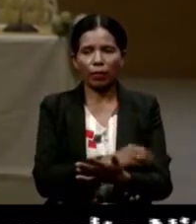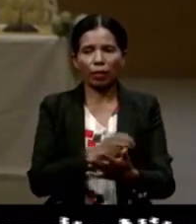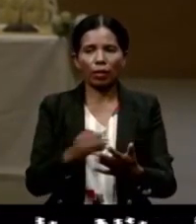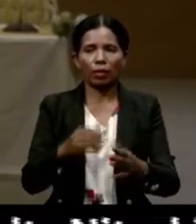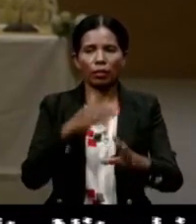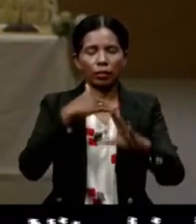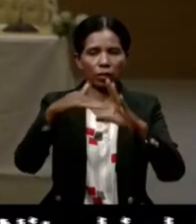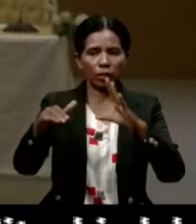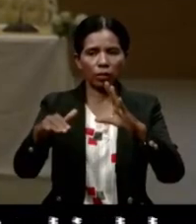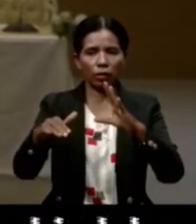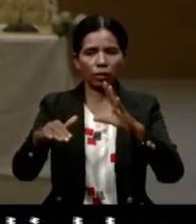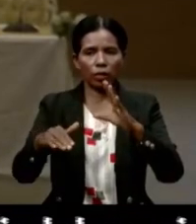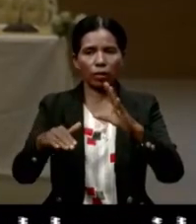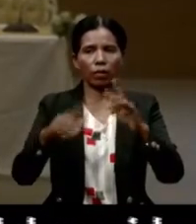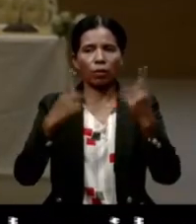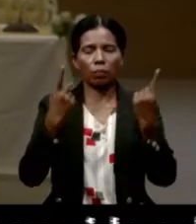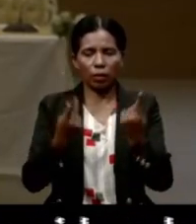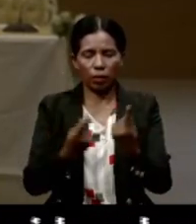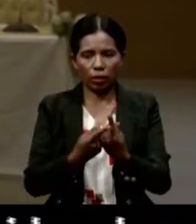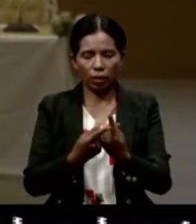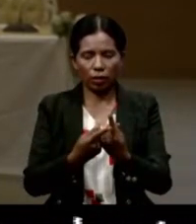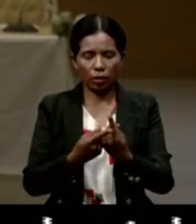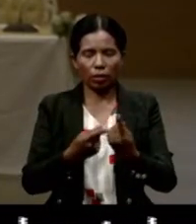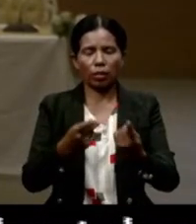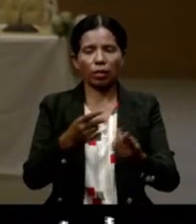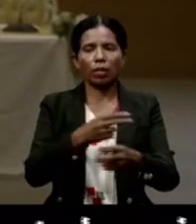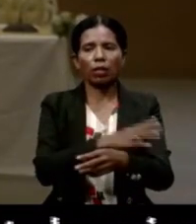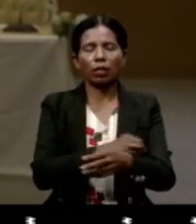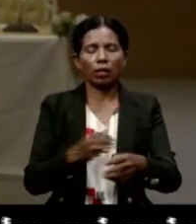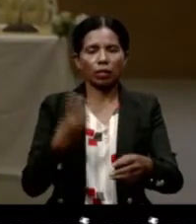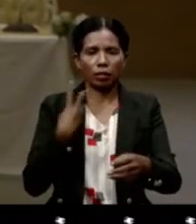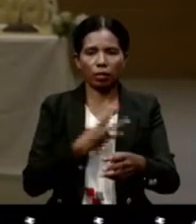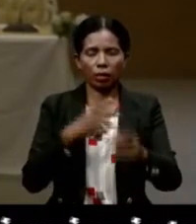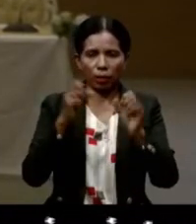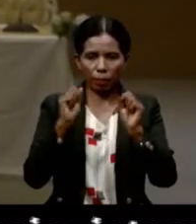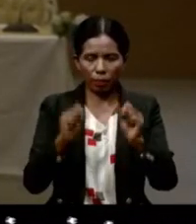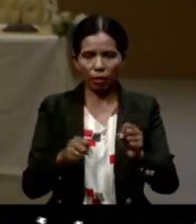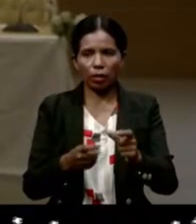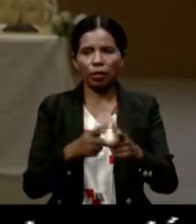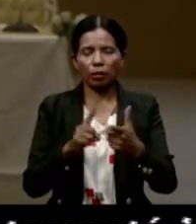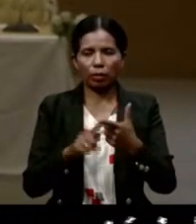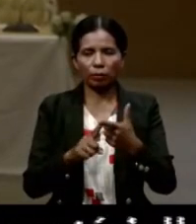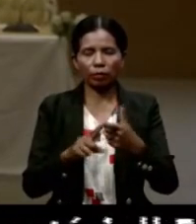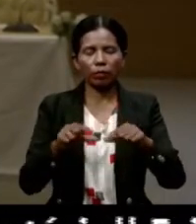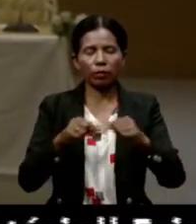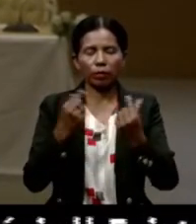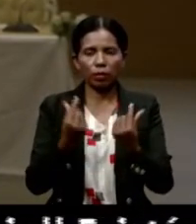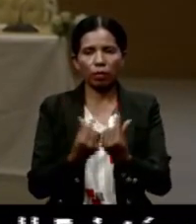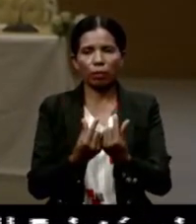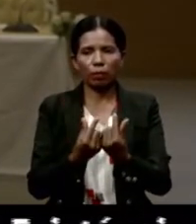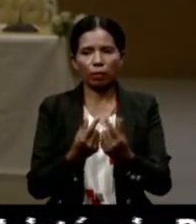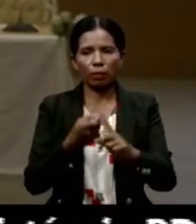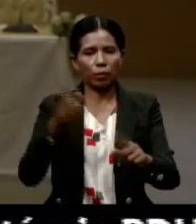transfer tia na baia com companhia nia conta no nemaka depois de equipa